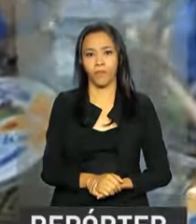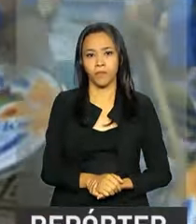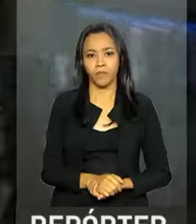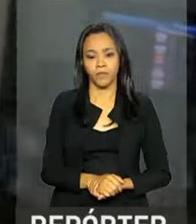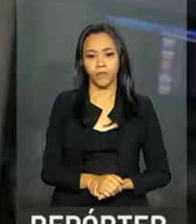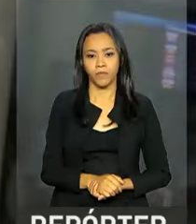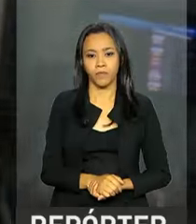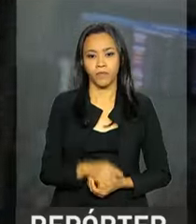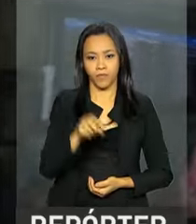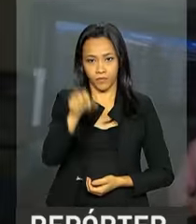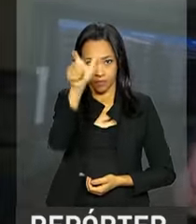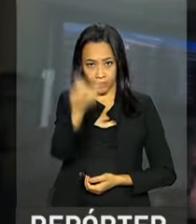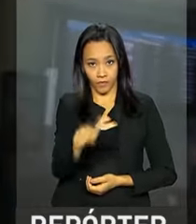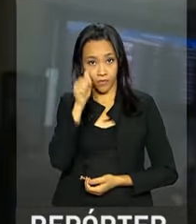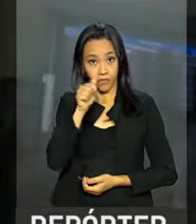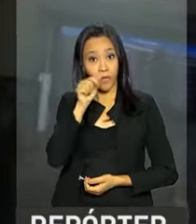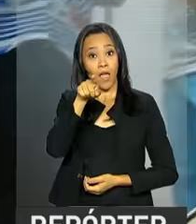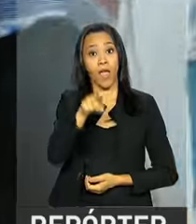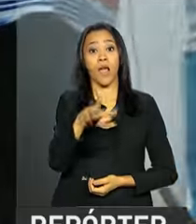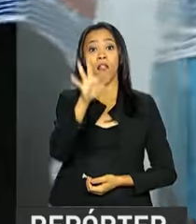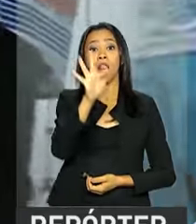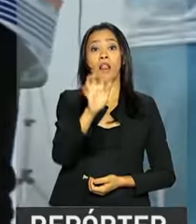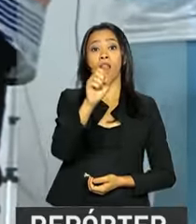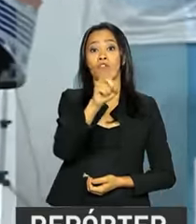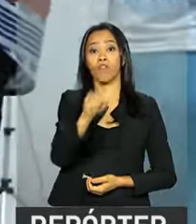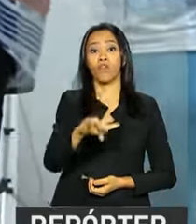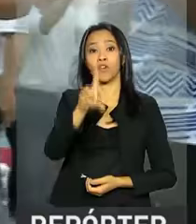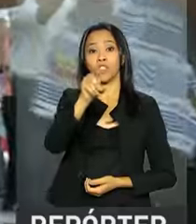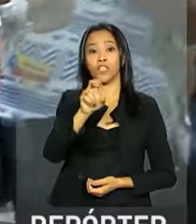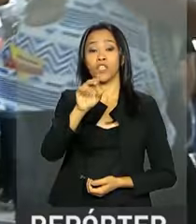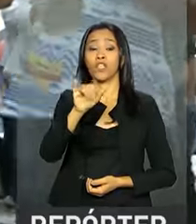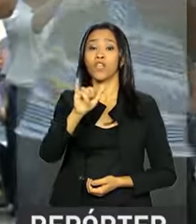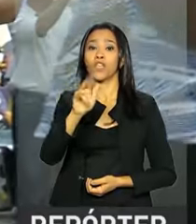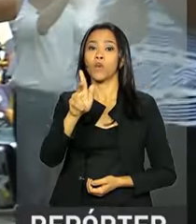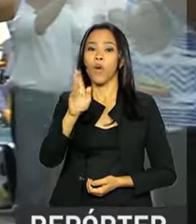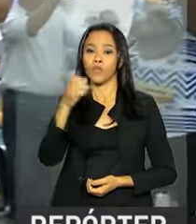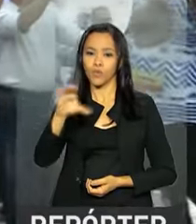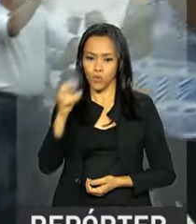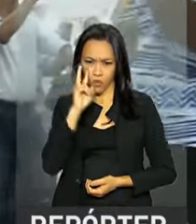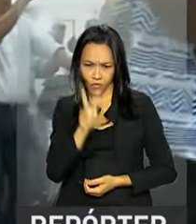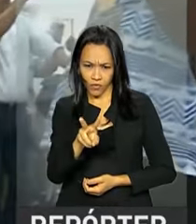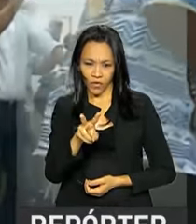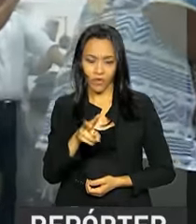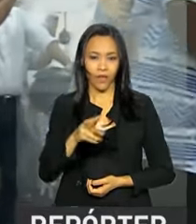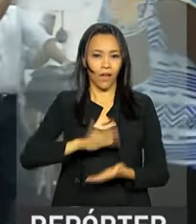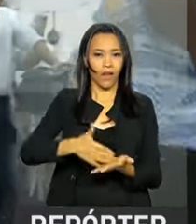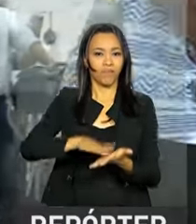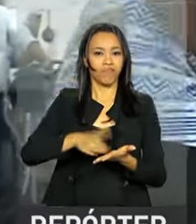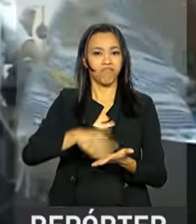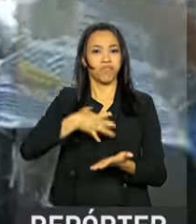Beijaflor. Juliana veio de Foz do Iguaçu e quando viu a batucada não resistiu.